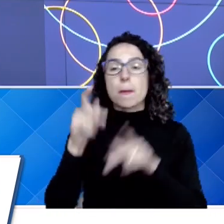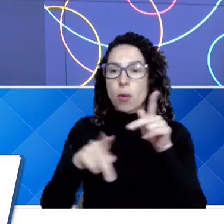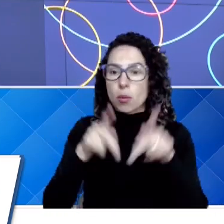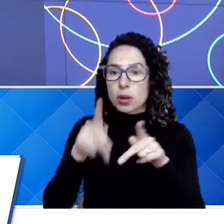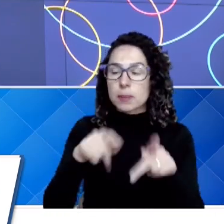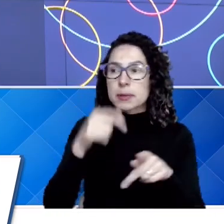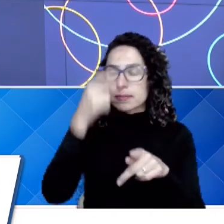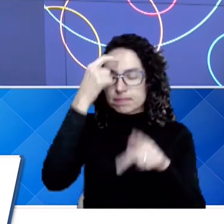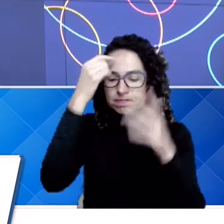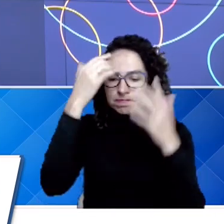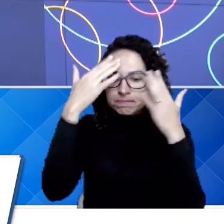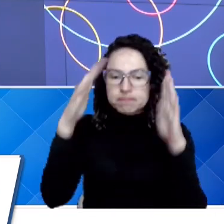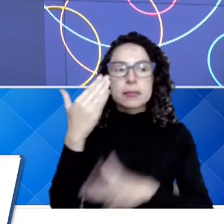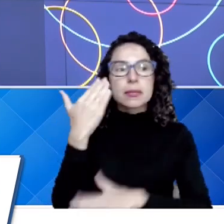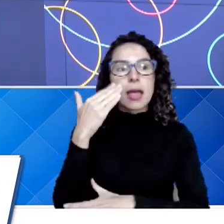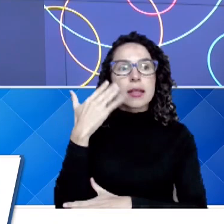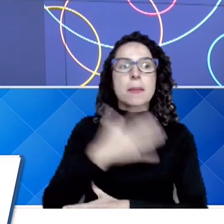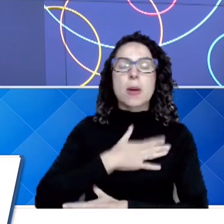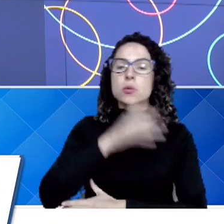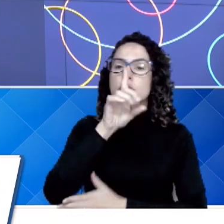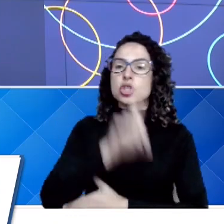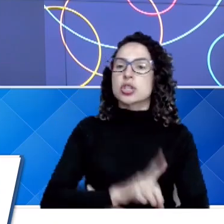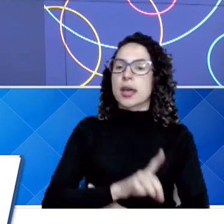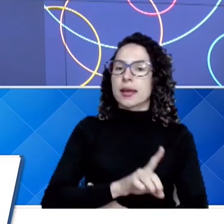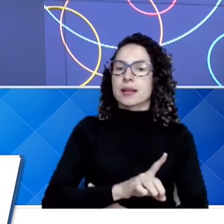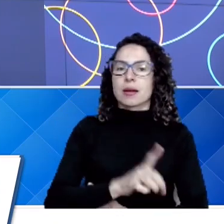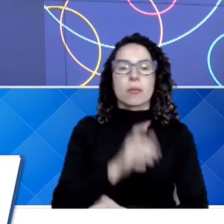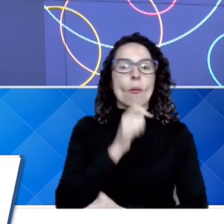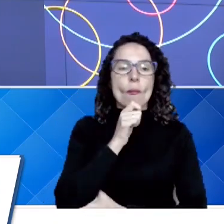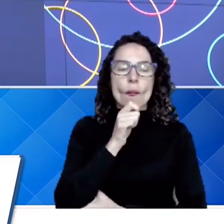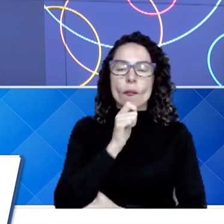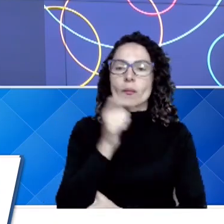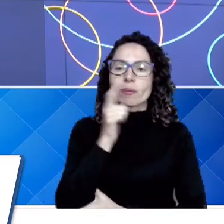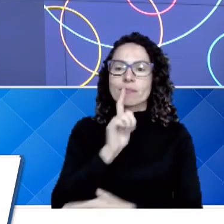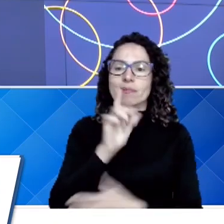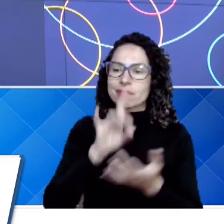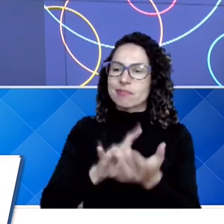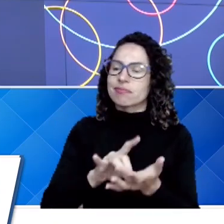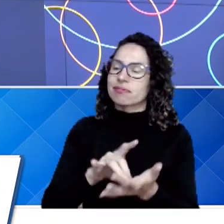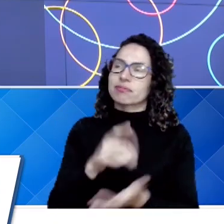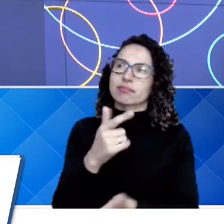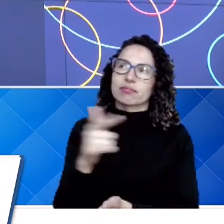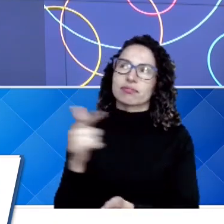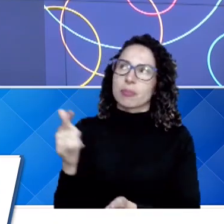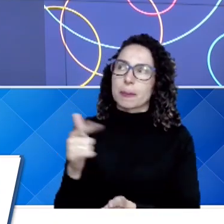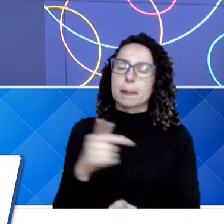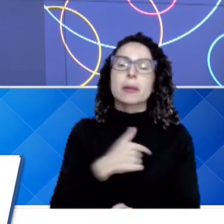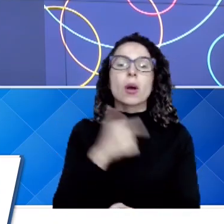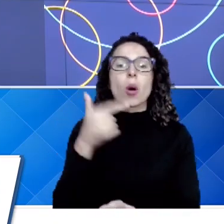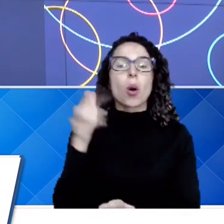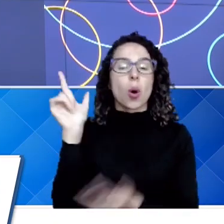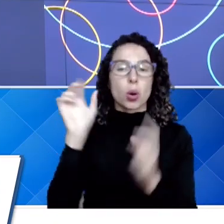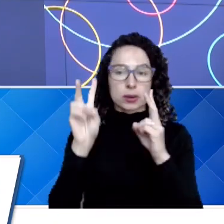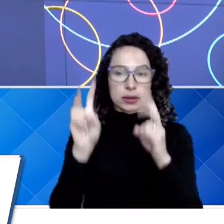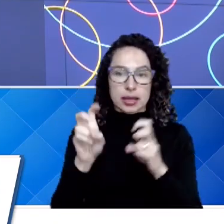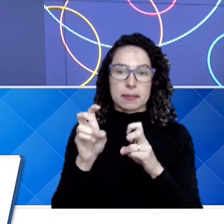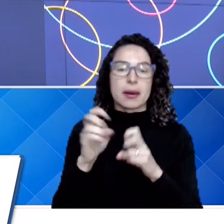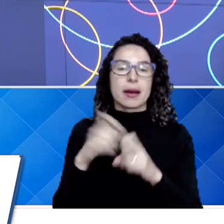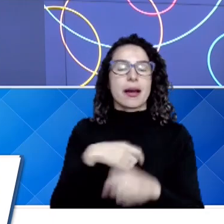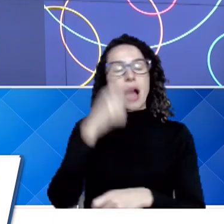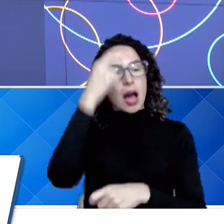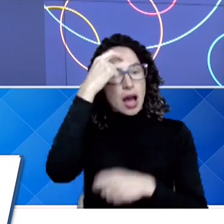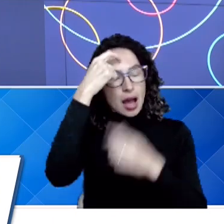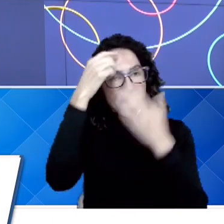e saber dos seus direitos. E isso ainda não ocorre também, infelizmente. Uma outra questão colocada, a conscientização,